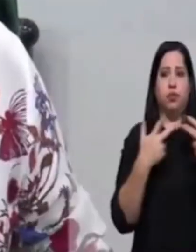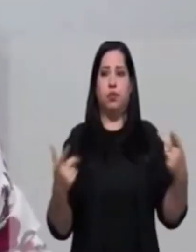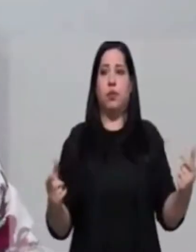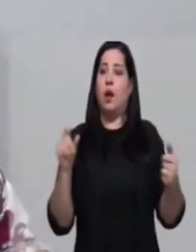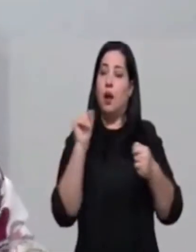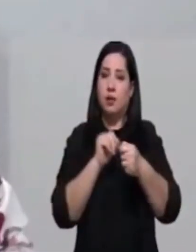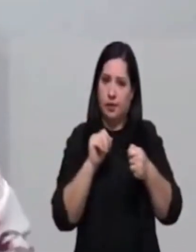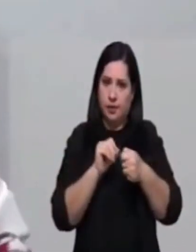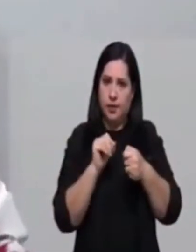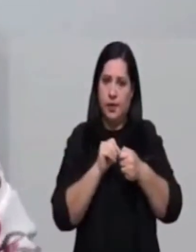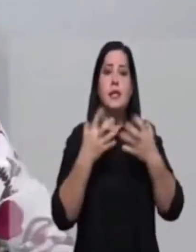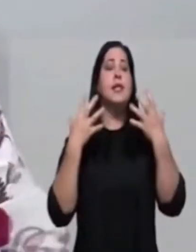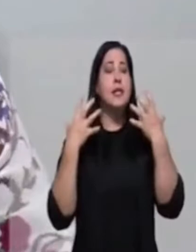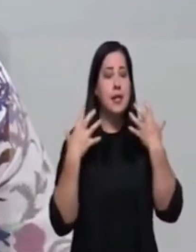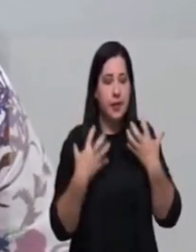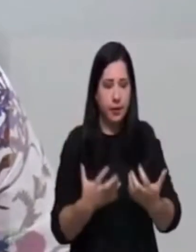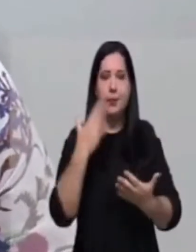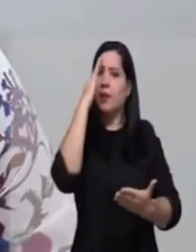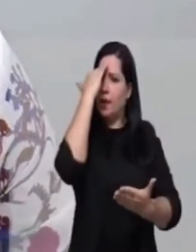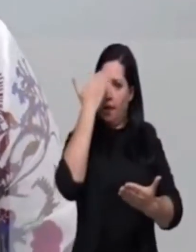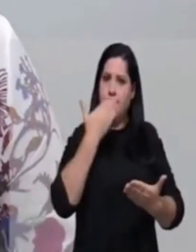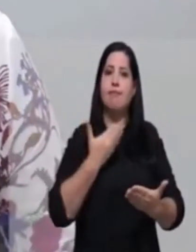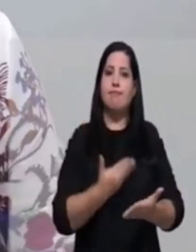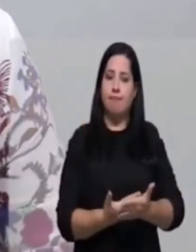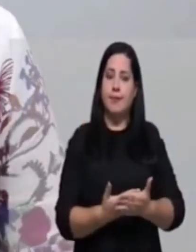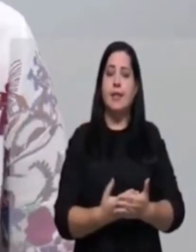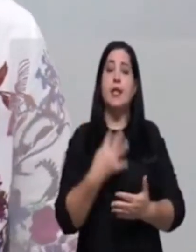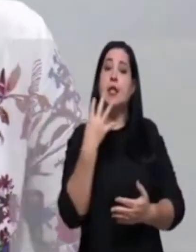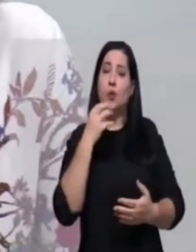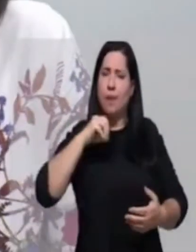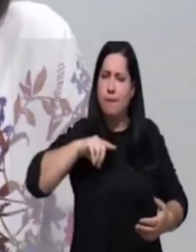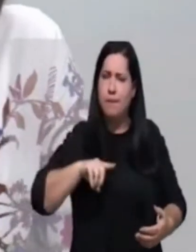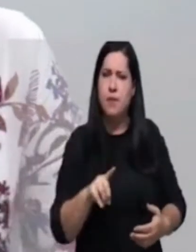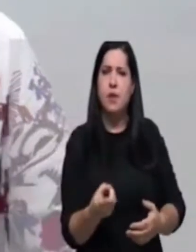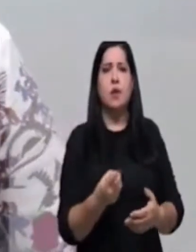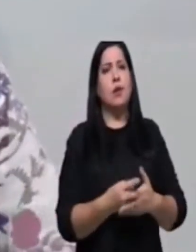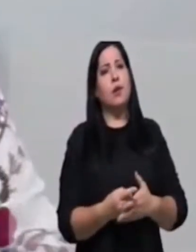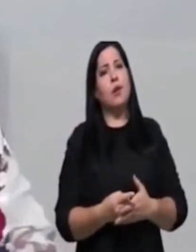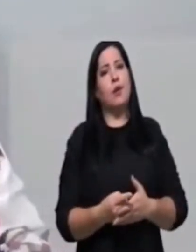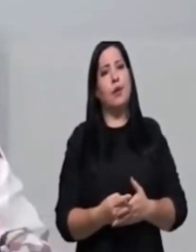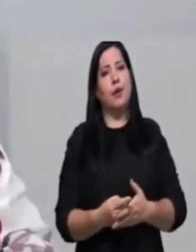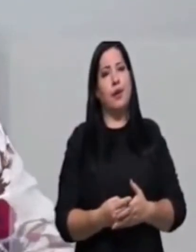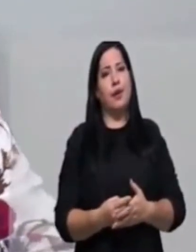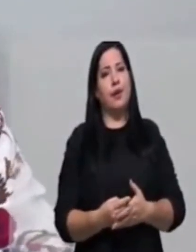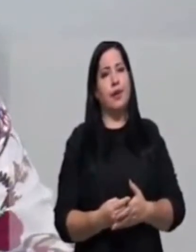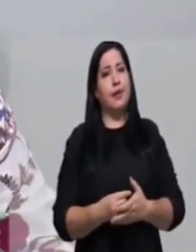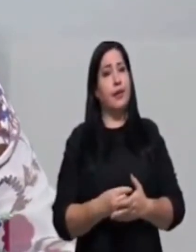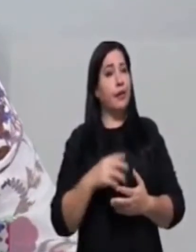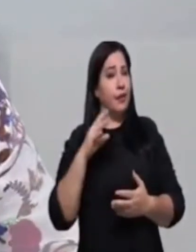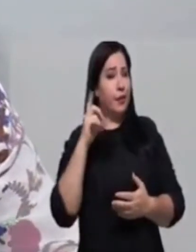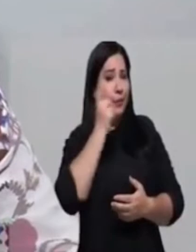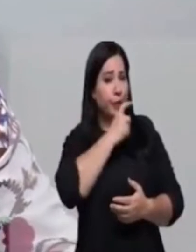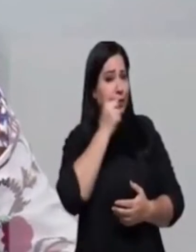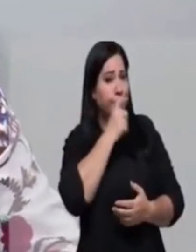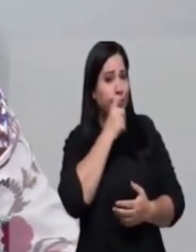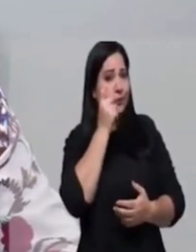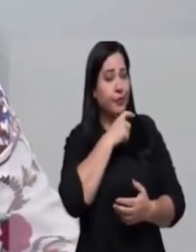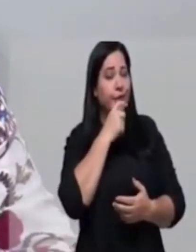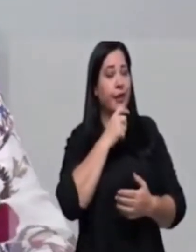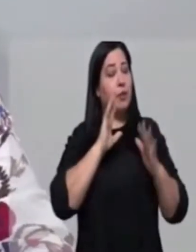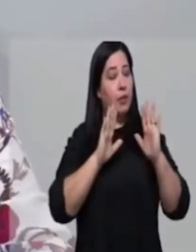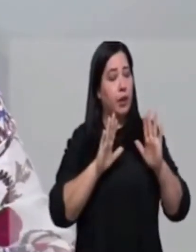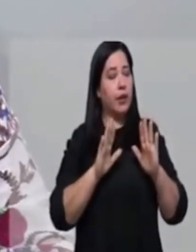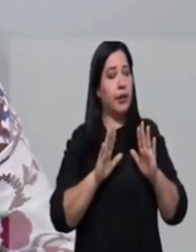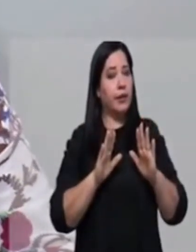cidade a gente quer acreditar que esses 40 milhões não sejam uma fake que seja uma notícia verdadeira